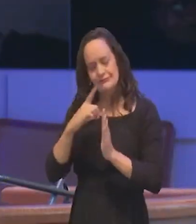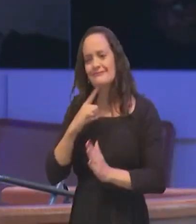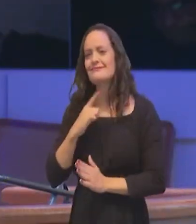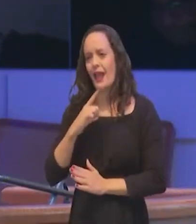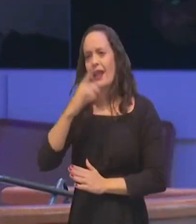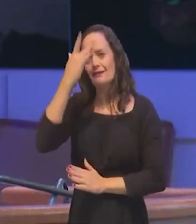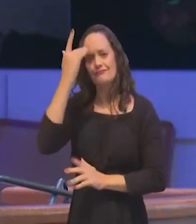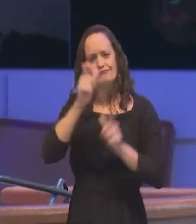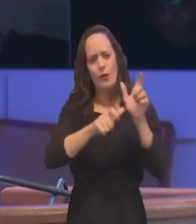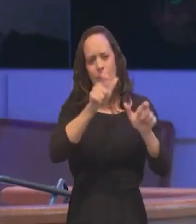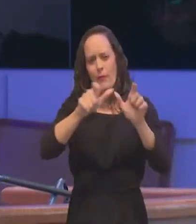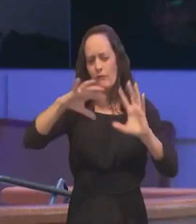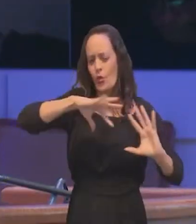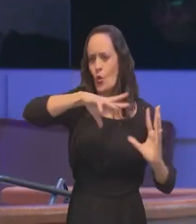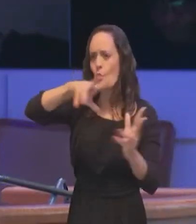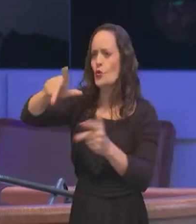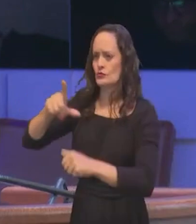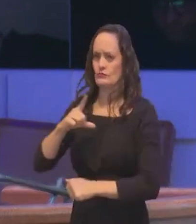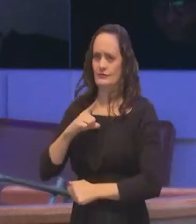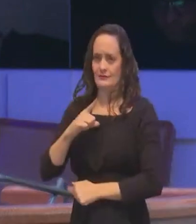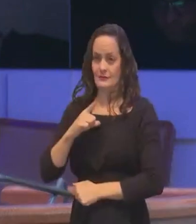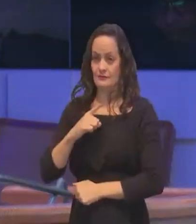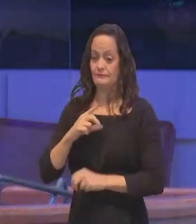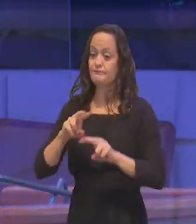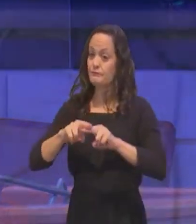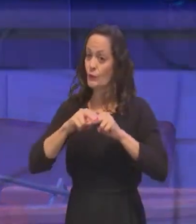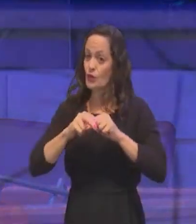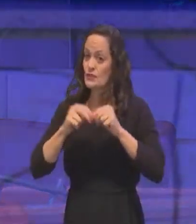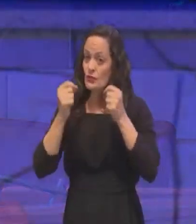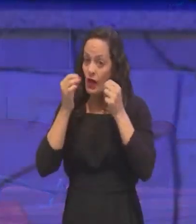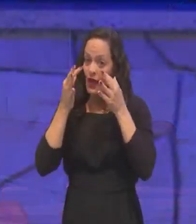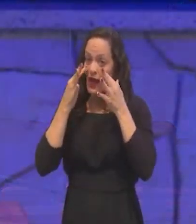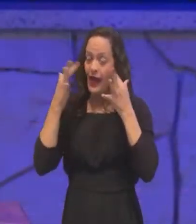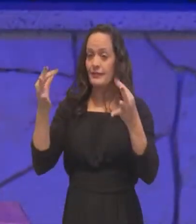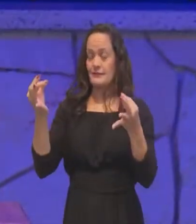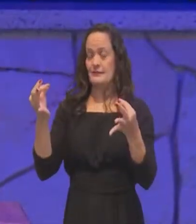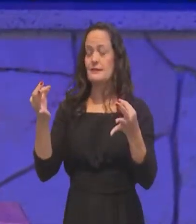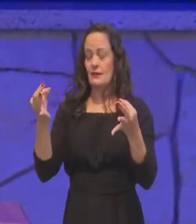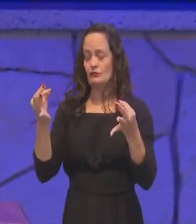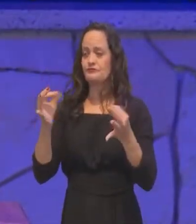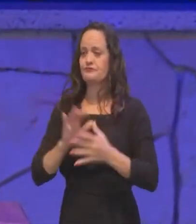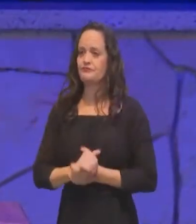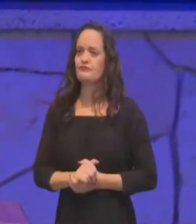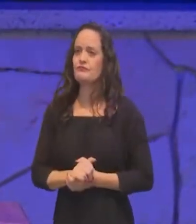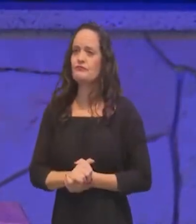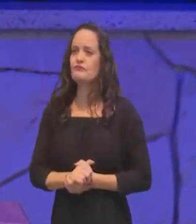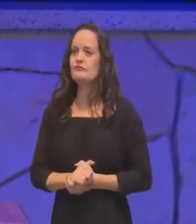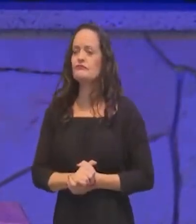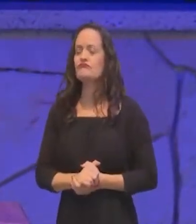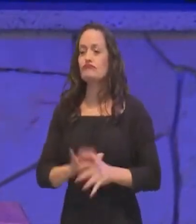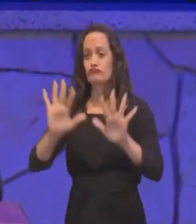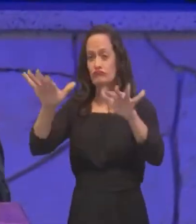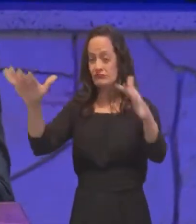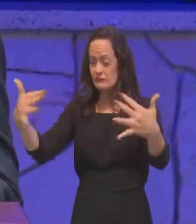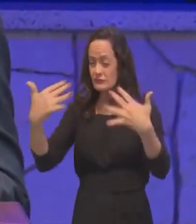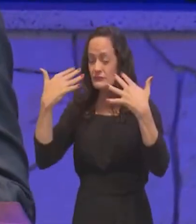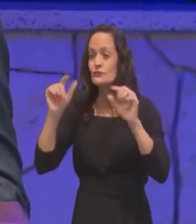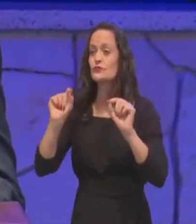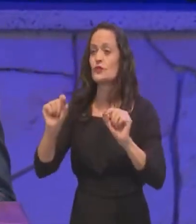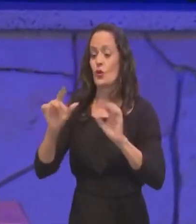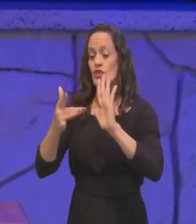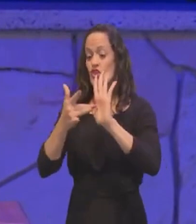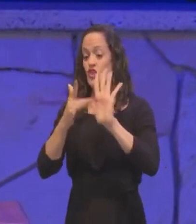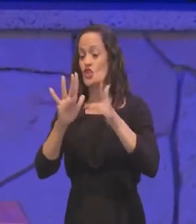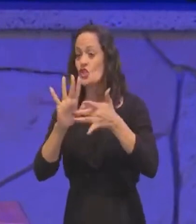terra. E é por isso que esta observação que eu faço nesta introdução, para demonstrar ao irmão que aqui, quando Cristo fala